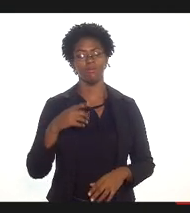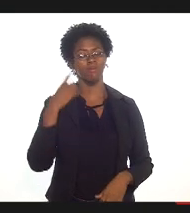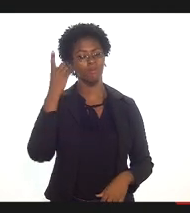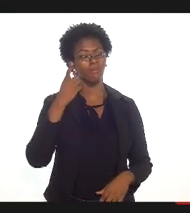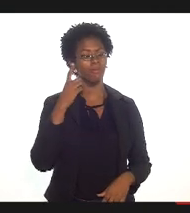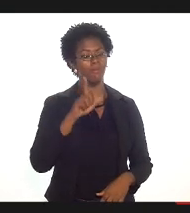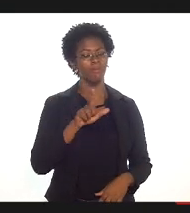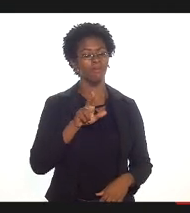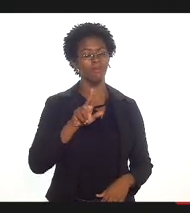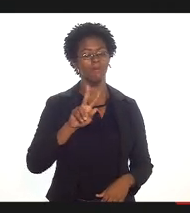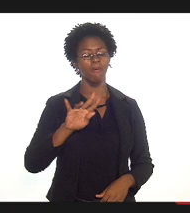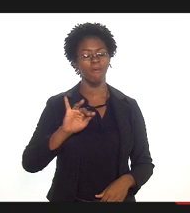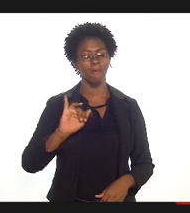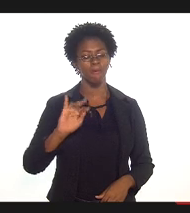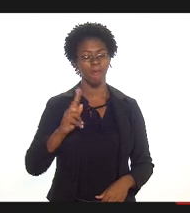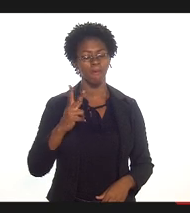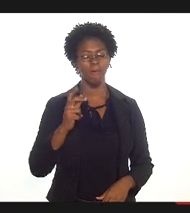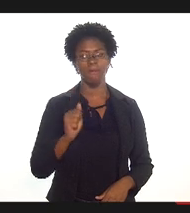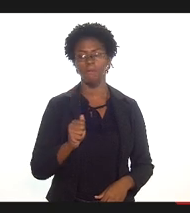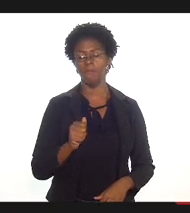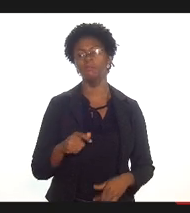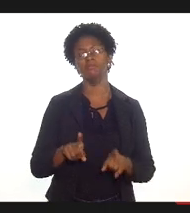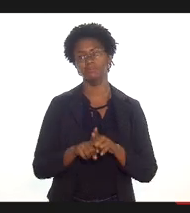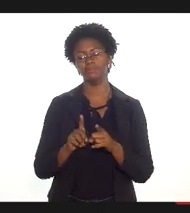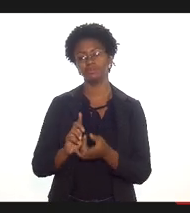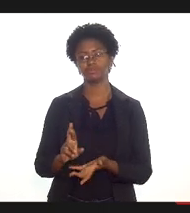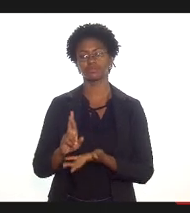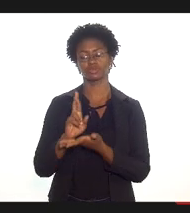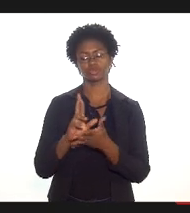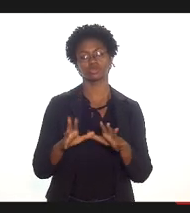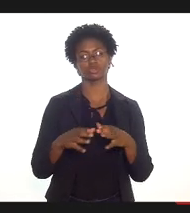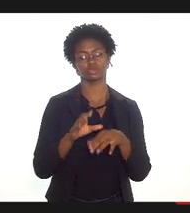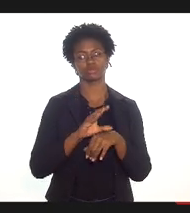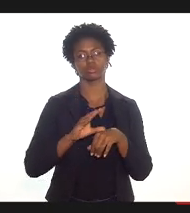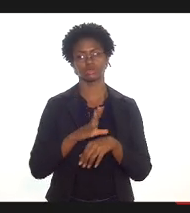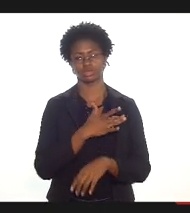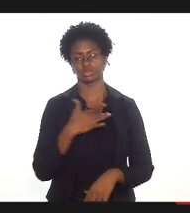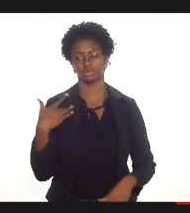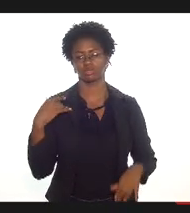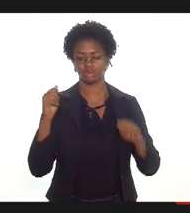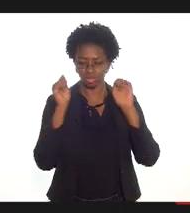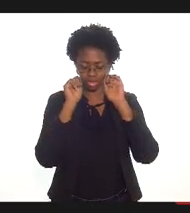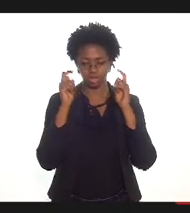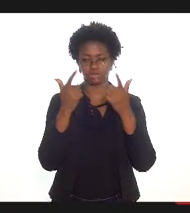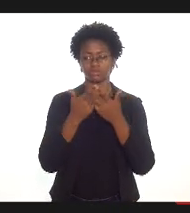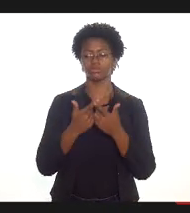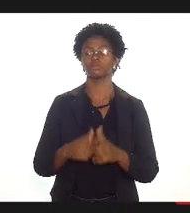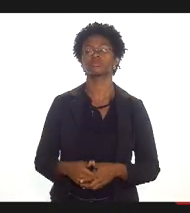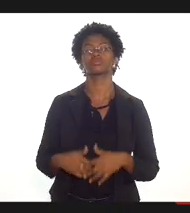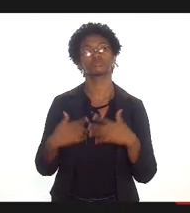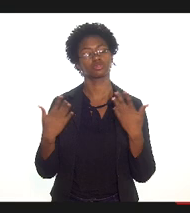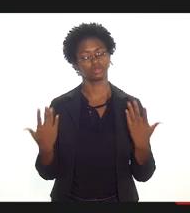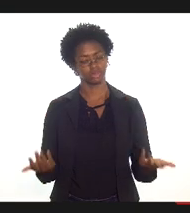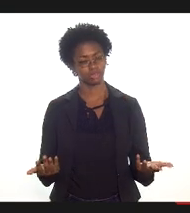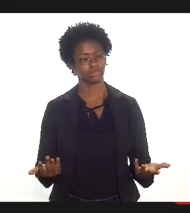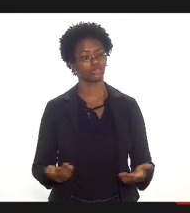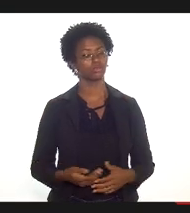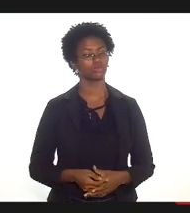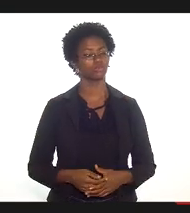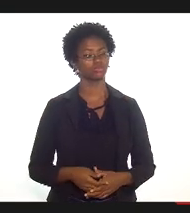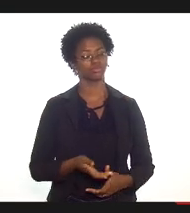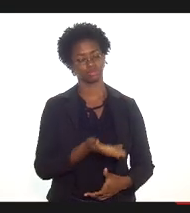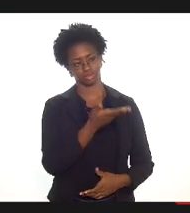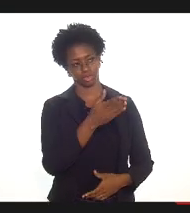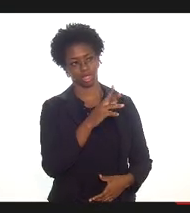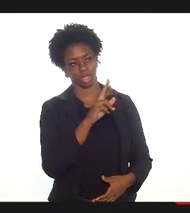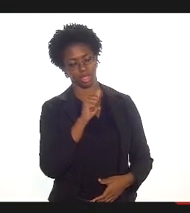que representa também, é da Comissão de Saúde da LERJ. Com a palavra, doutora Raquel,